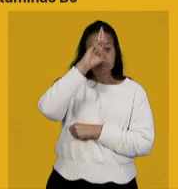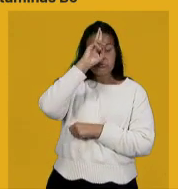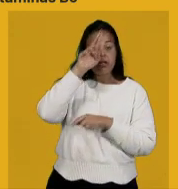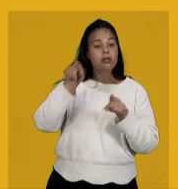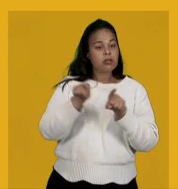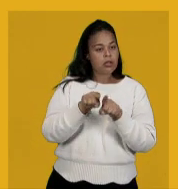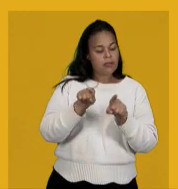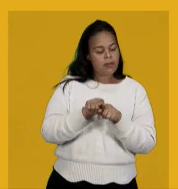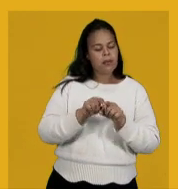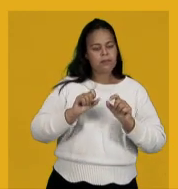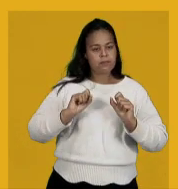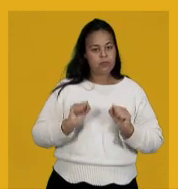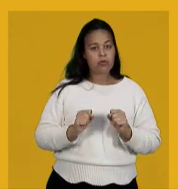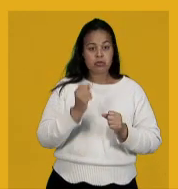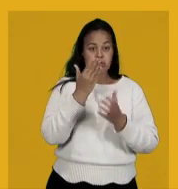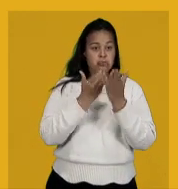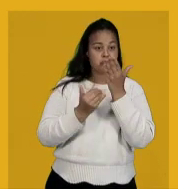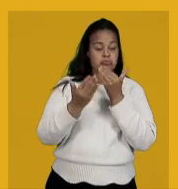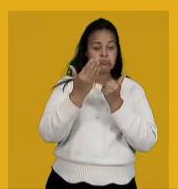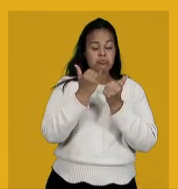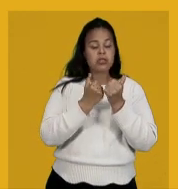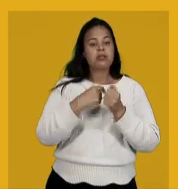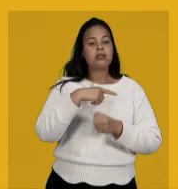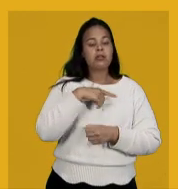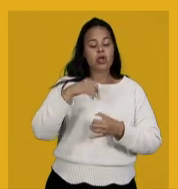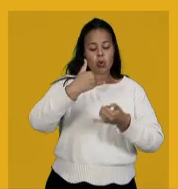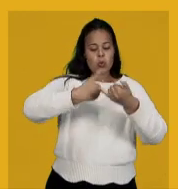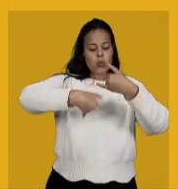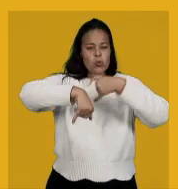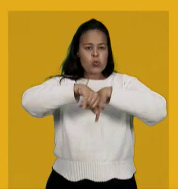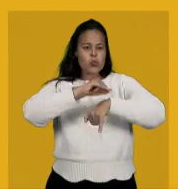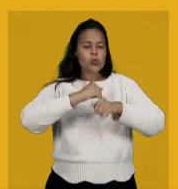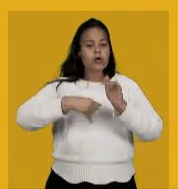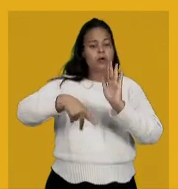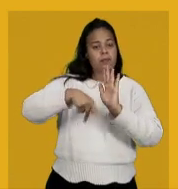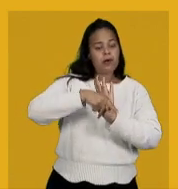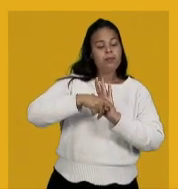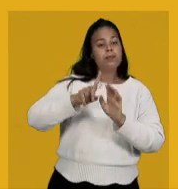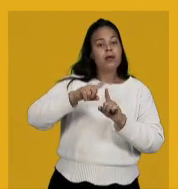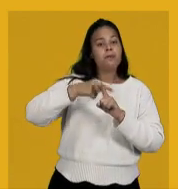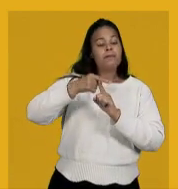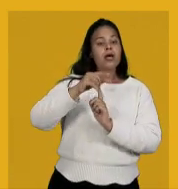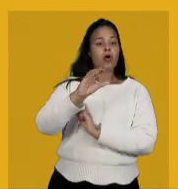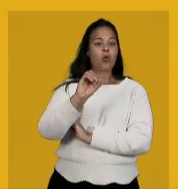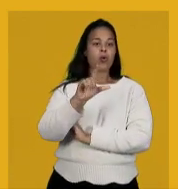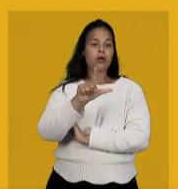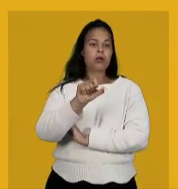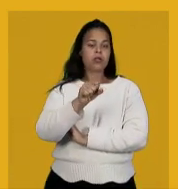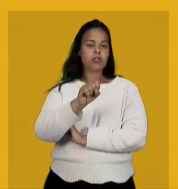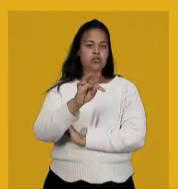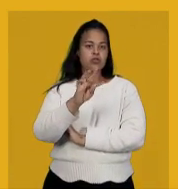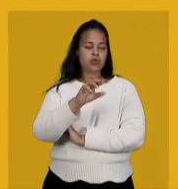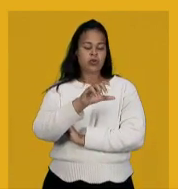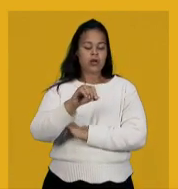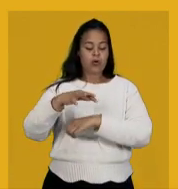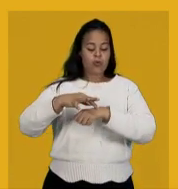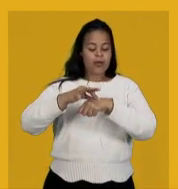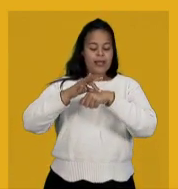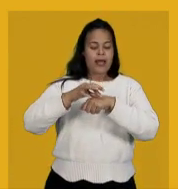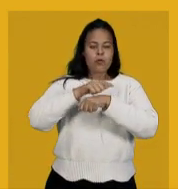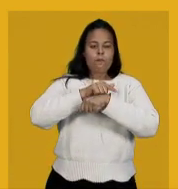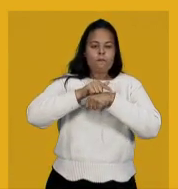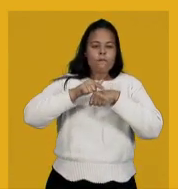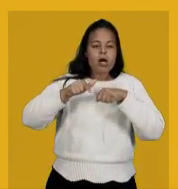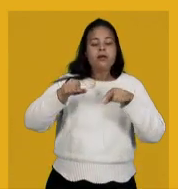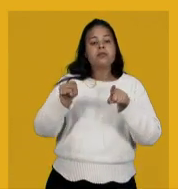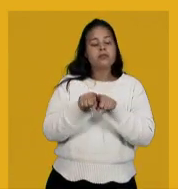esses alimentos são geralmente ricos em gorduras saturadas e colesterol. Por isso, prefiro as carnes magras. As